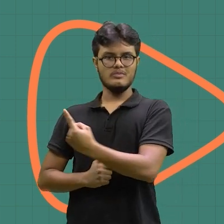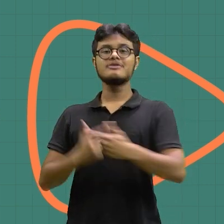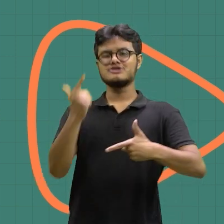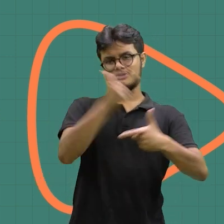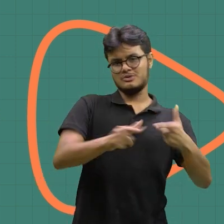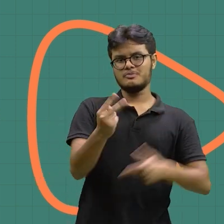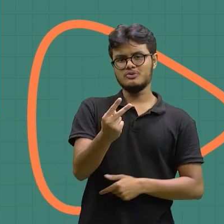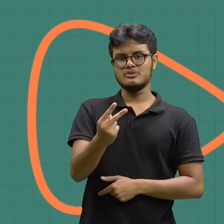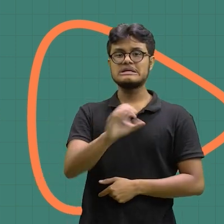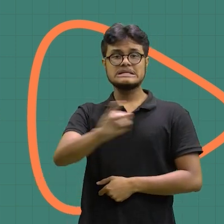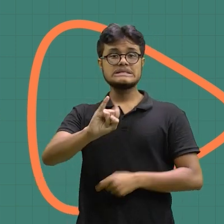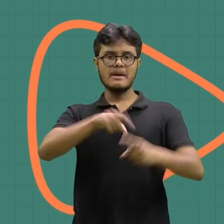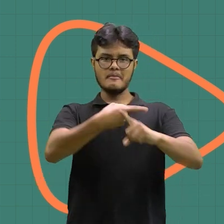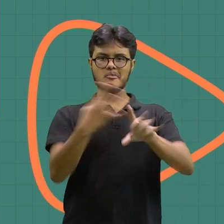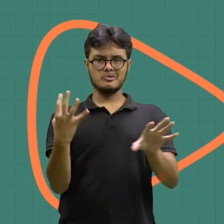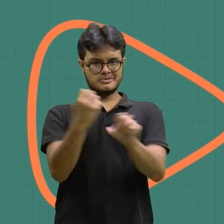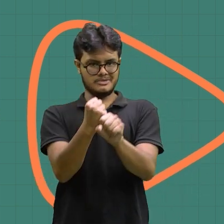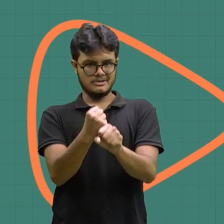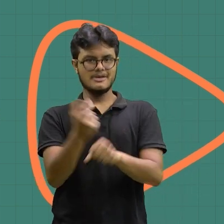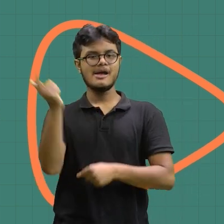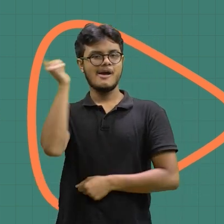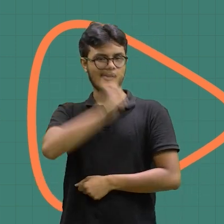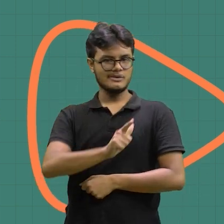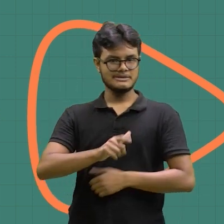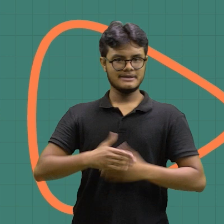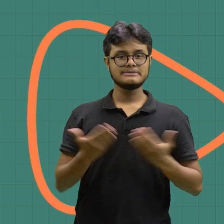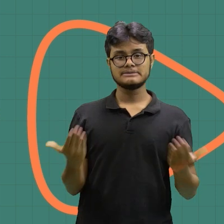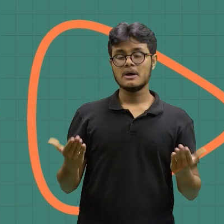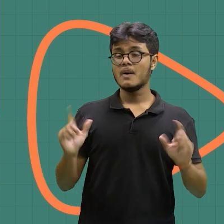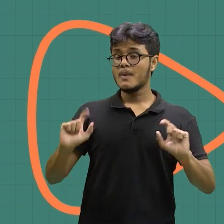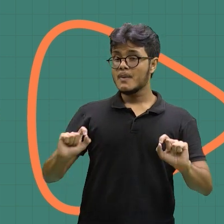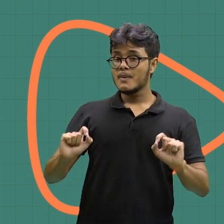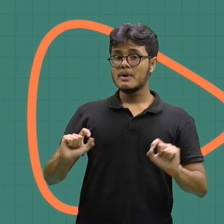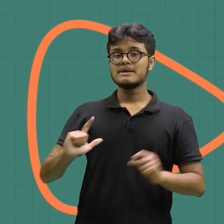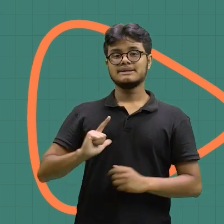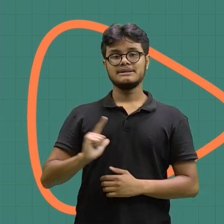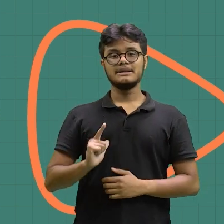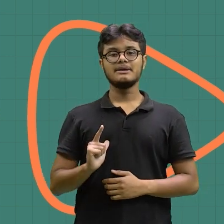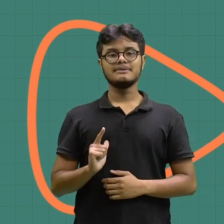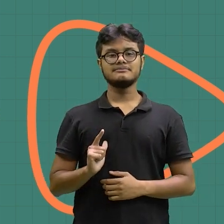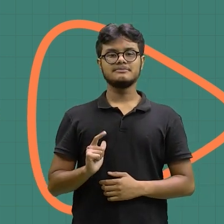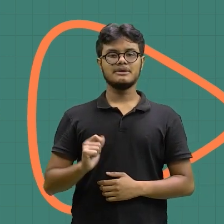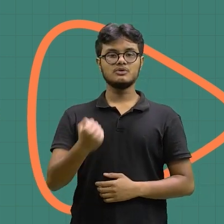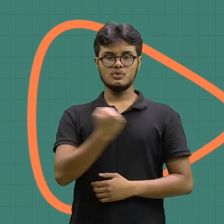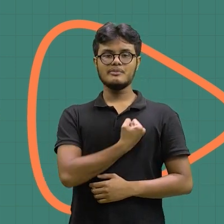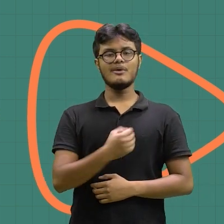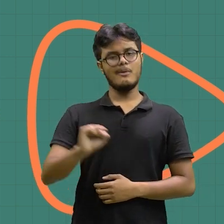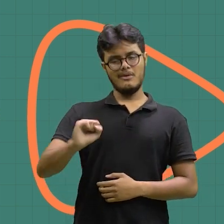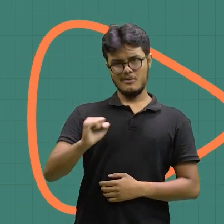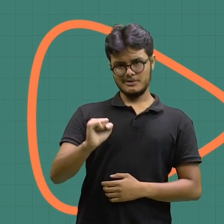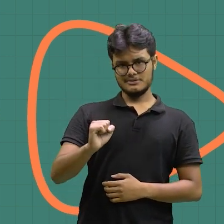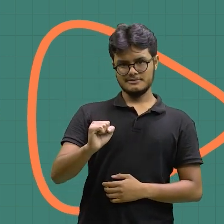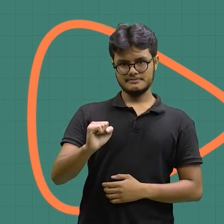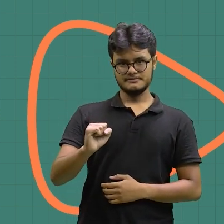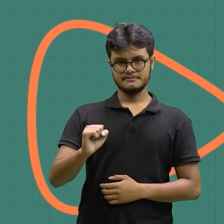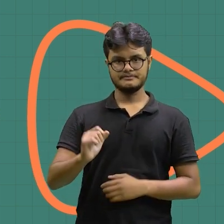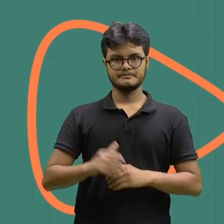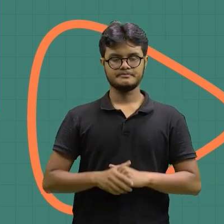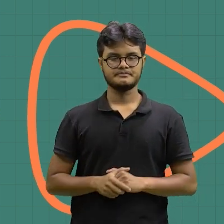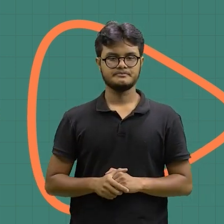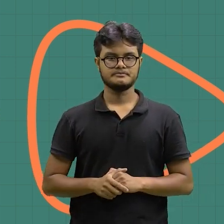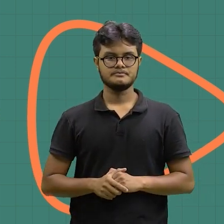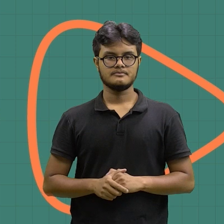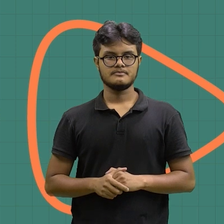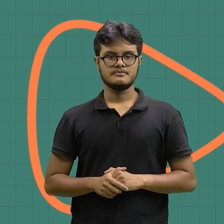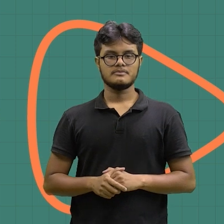Multiplicando esses 2 vezes 2, 4, vezes 2, 8, que é o valor que está bem aqui. Ó. Então, essa minha carga inicial está sendo